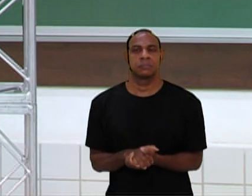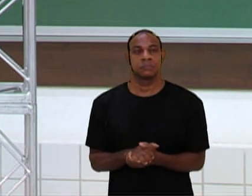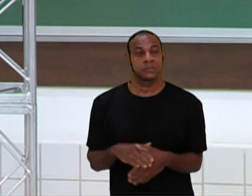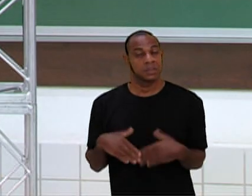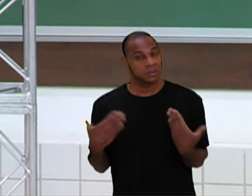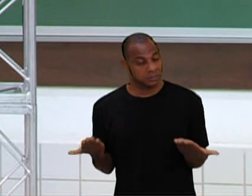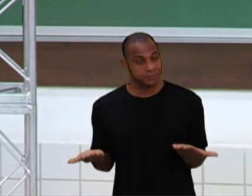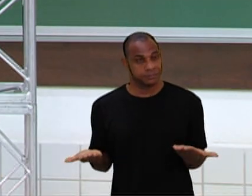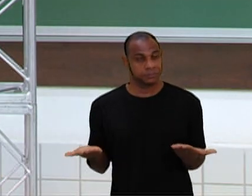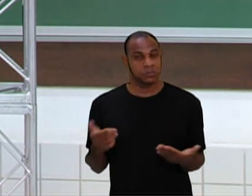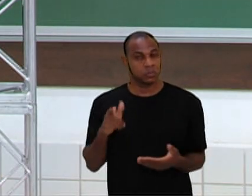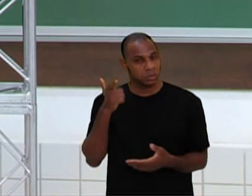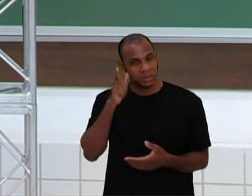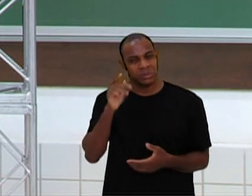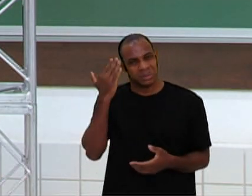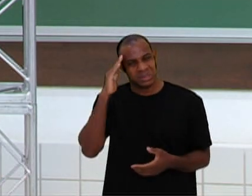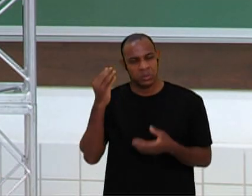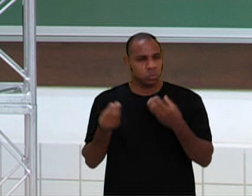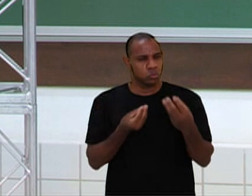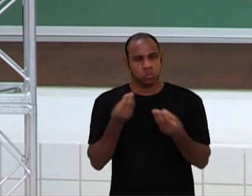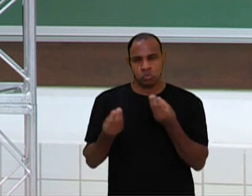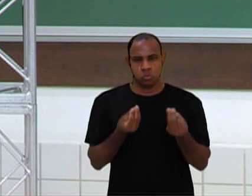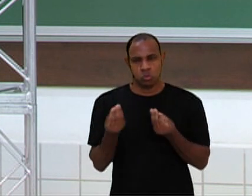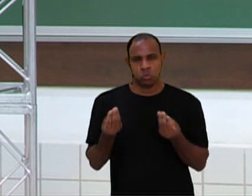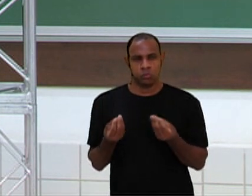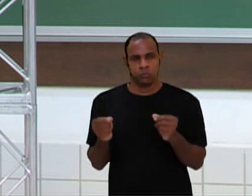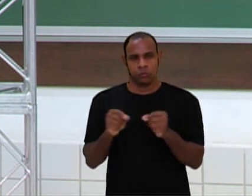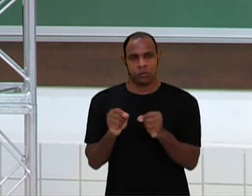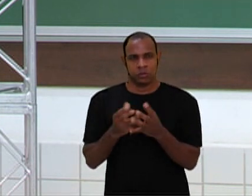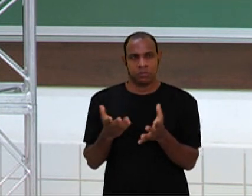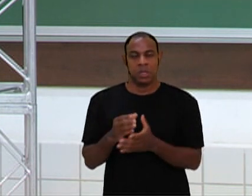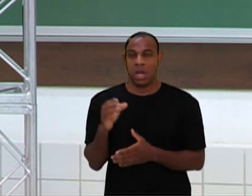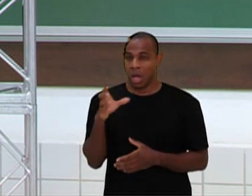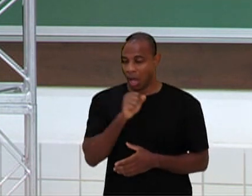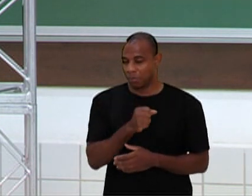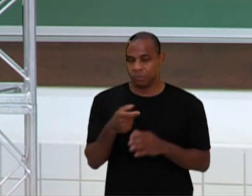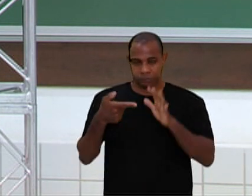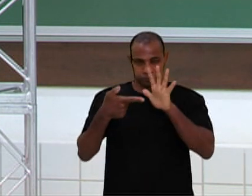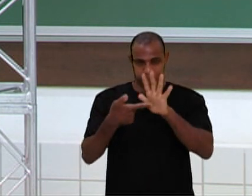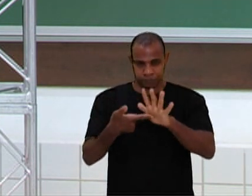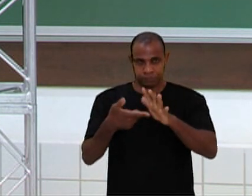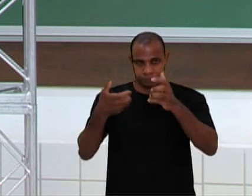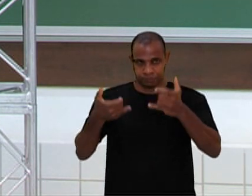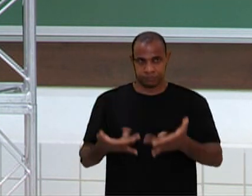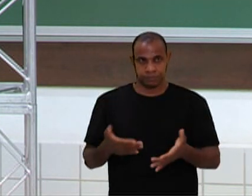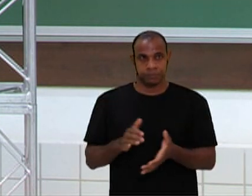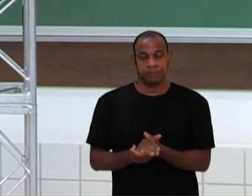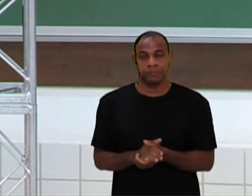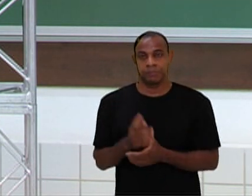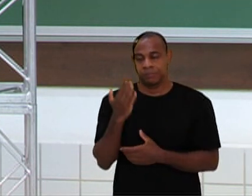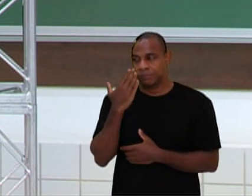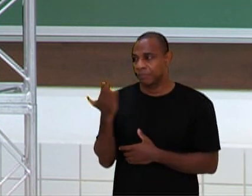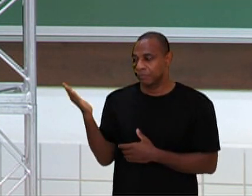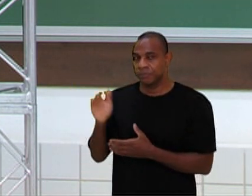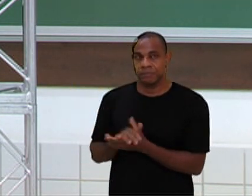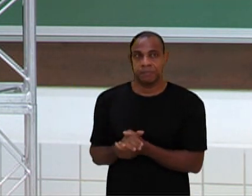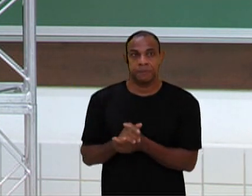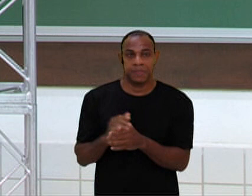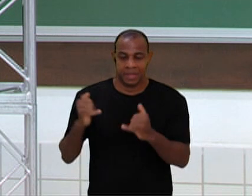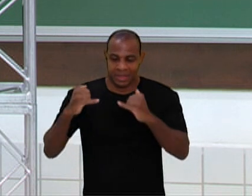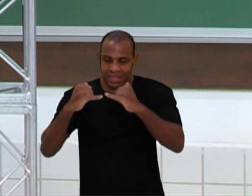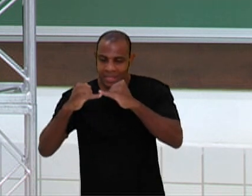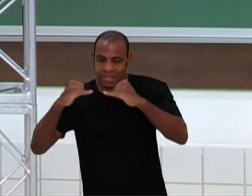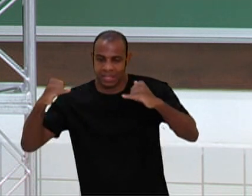E aí, meus queridos, conseguiram entender? Cara, jogo rápido aqui, olha que interessante. O que interessa para nós, como eu falei para vocês, é essa linha